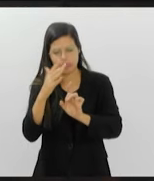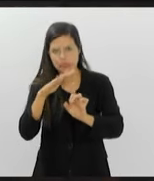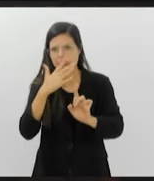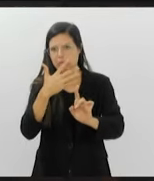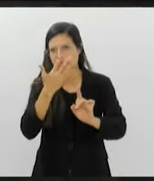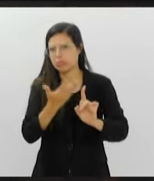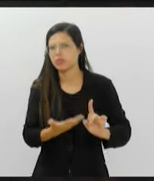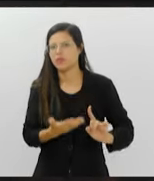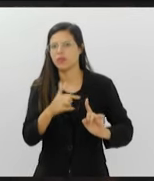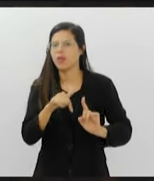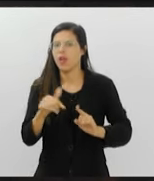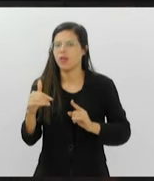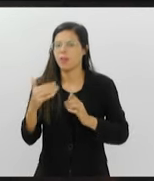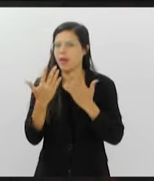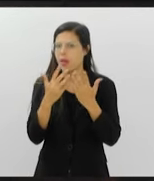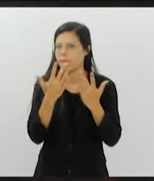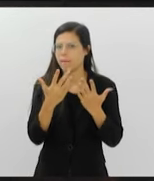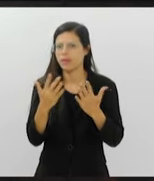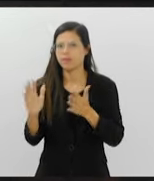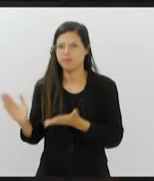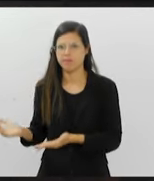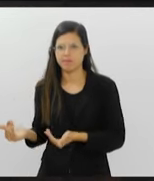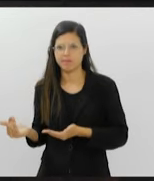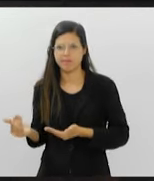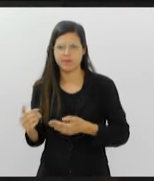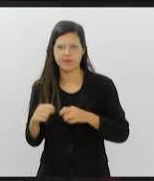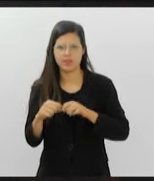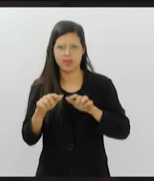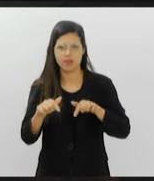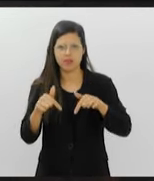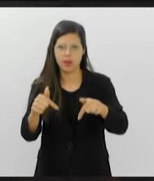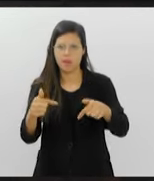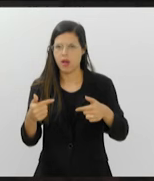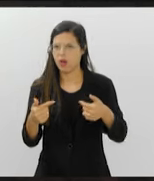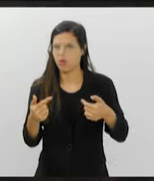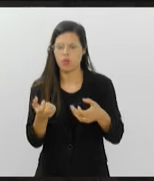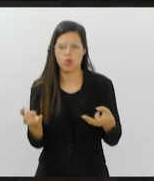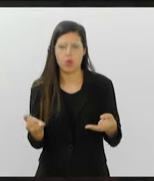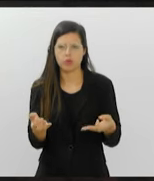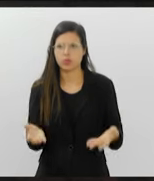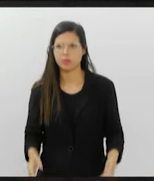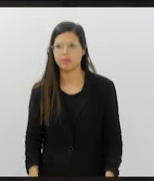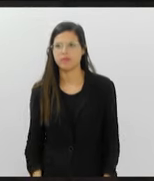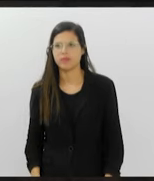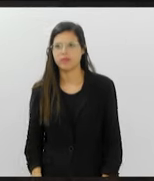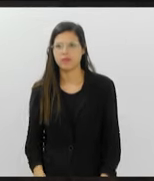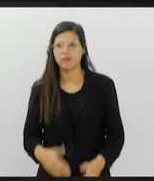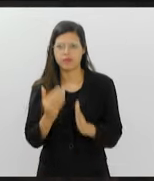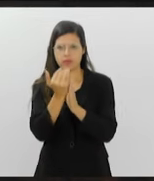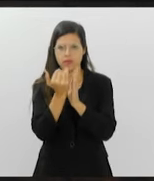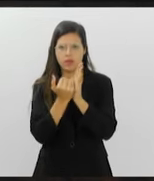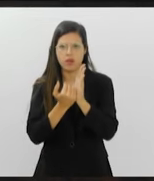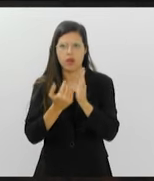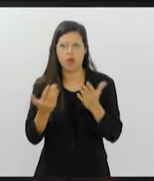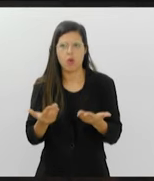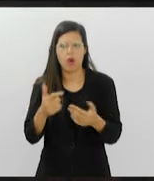Parabéns a esse jovem, que com certeza fará um belíssimo trabalho. Nada mais havendo a tratar na ordem do dia, passa ao expediente final com o